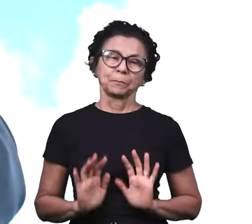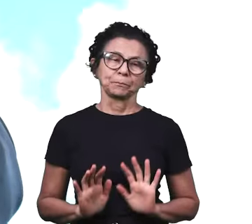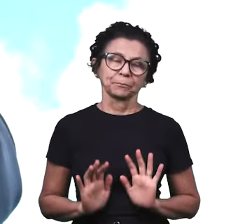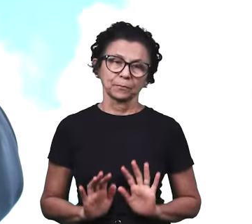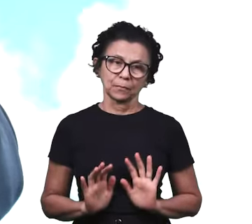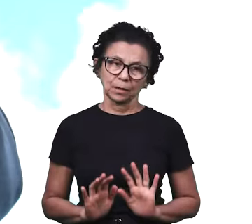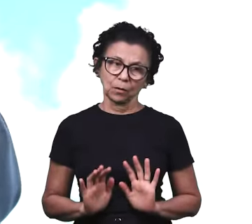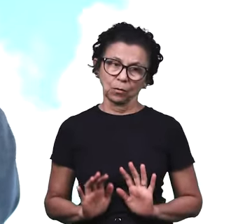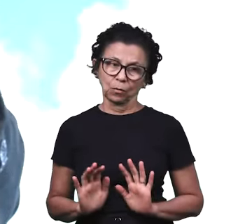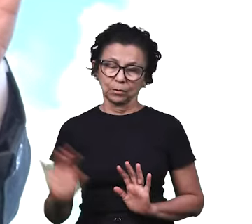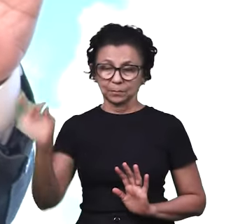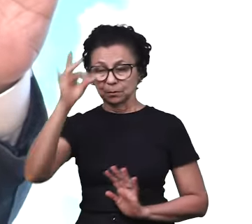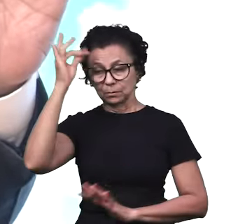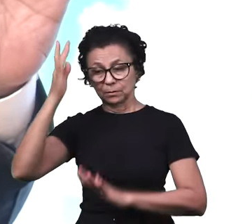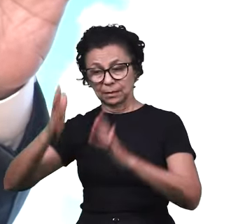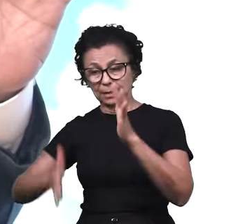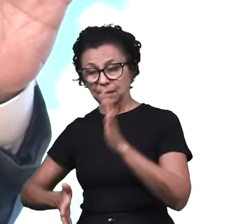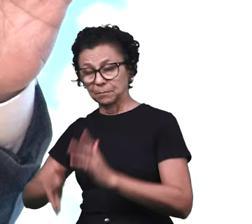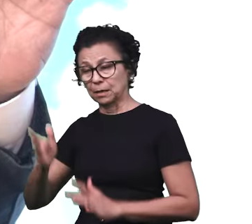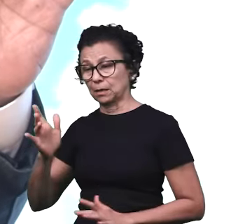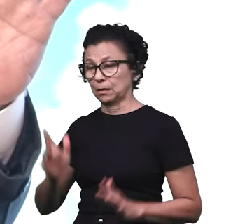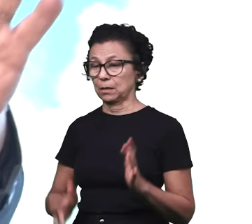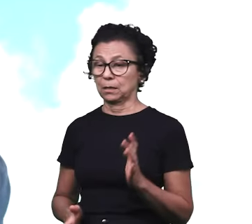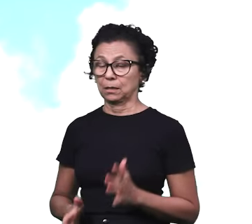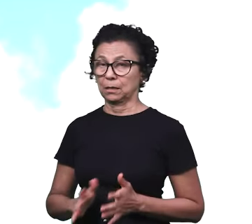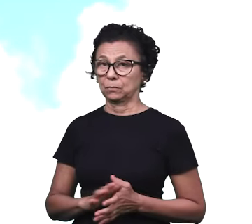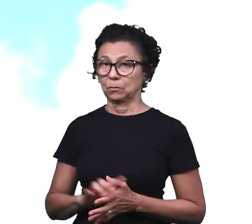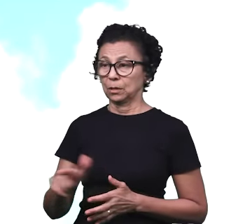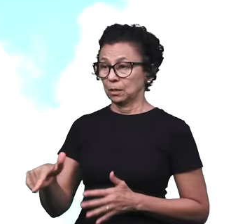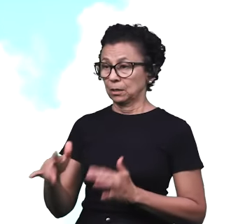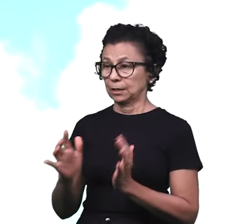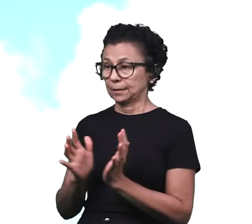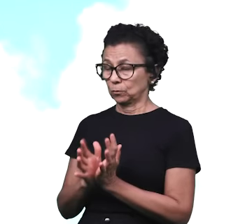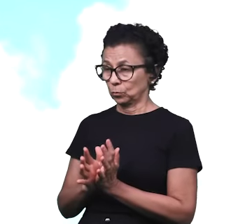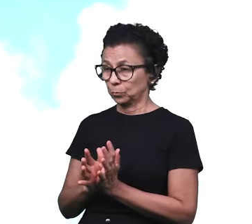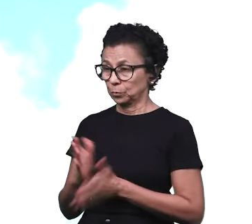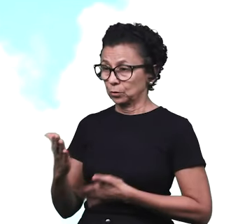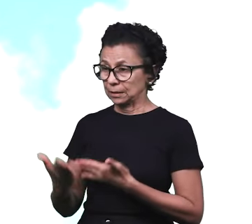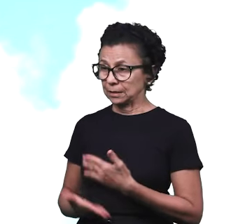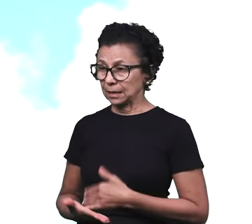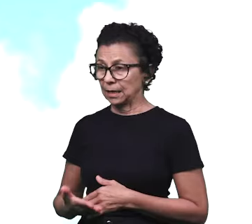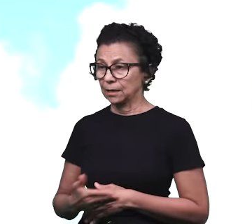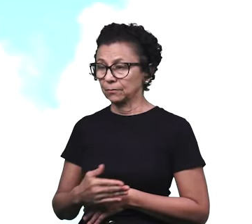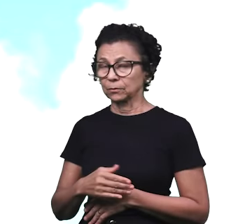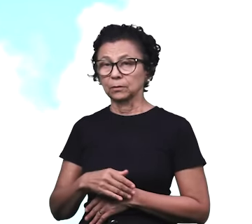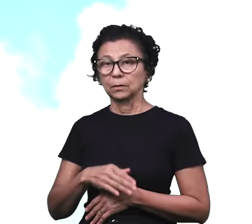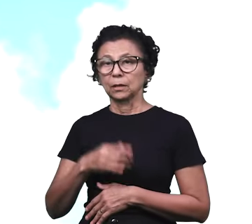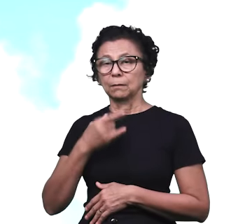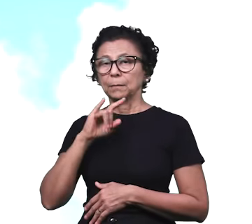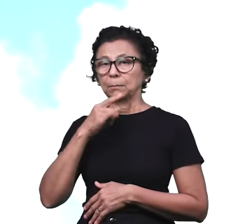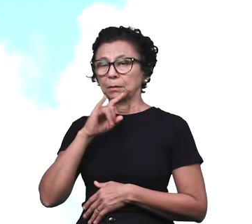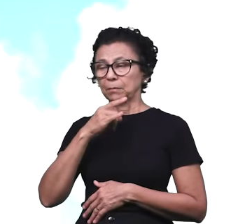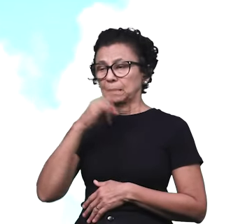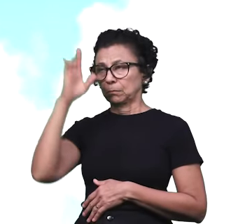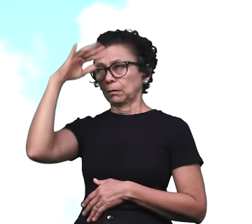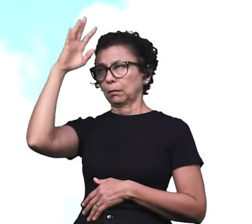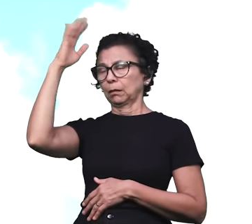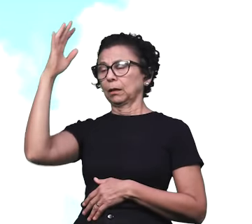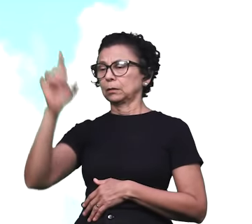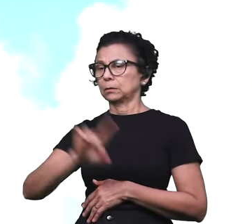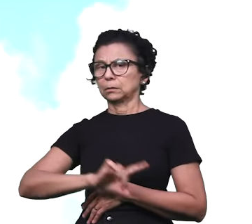primeiro, eles não estão embriagados. Porque a primeira coisa que quem está fora vai ser, estão embriagados, estão